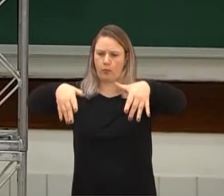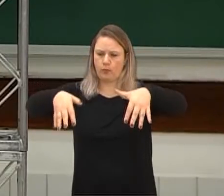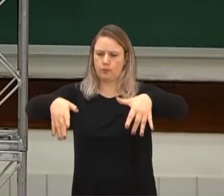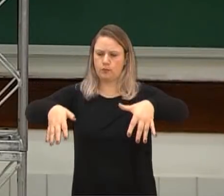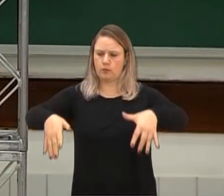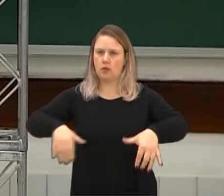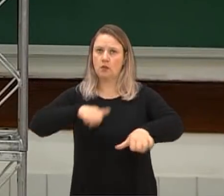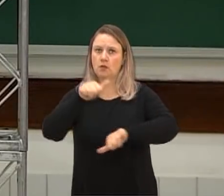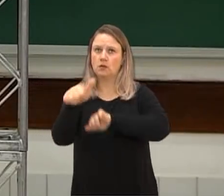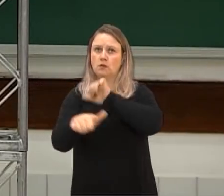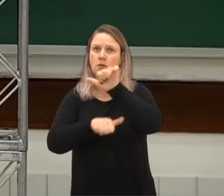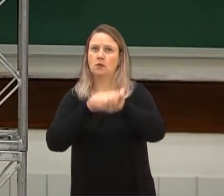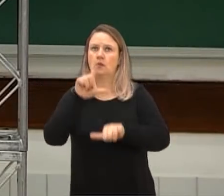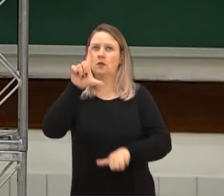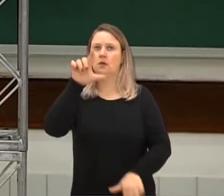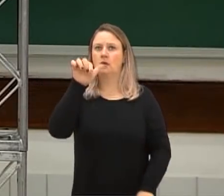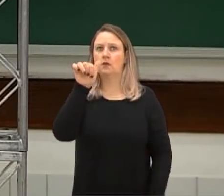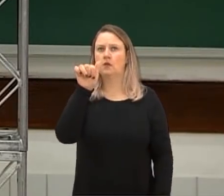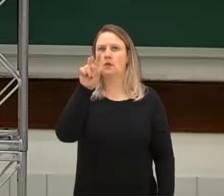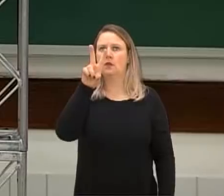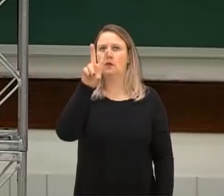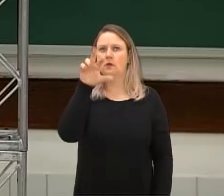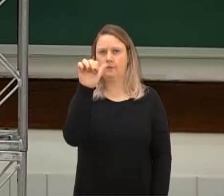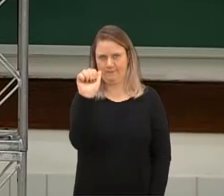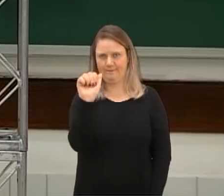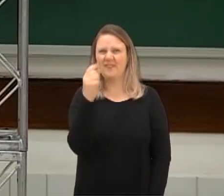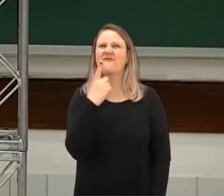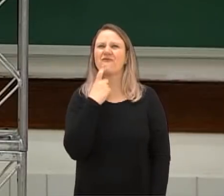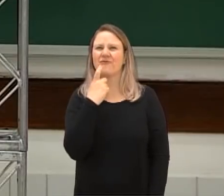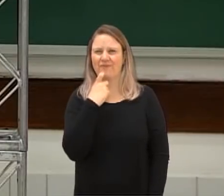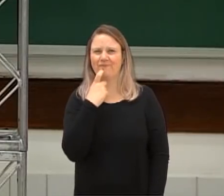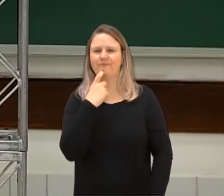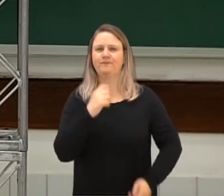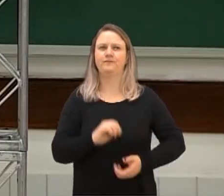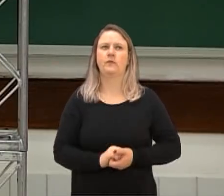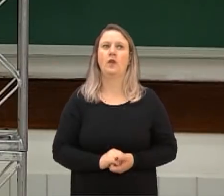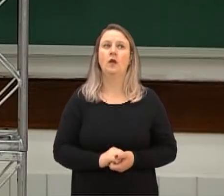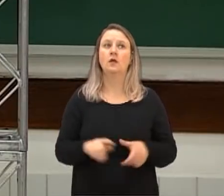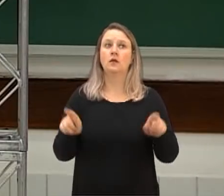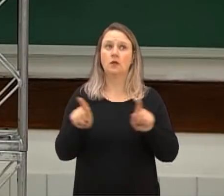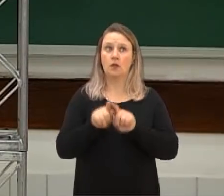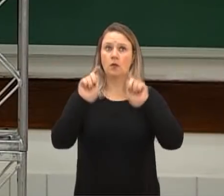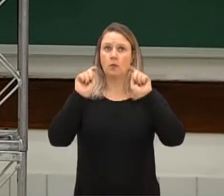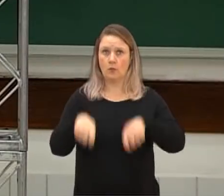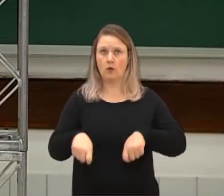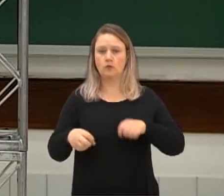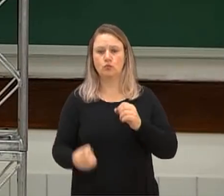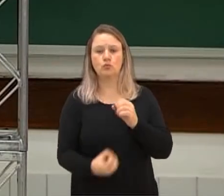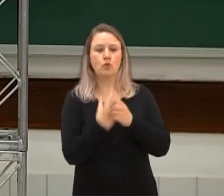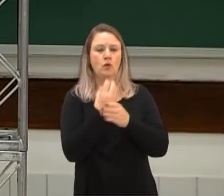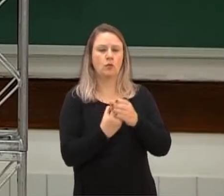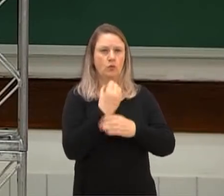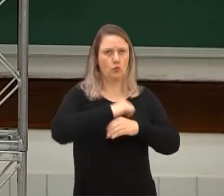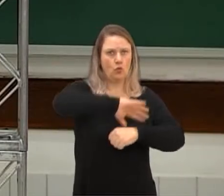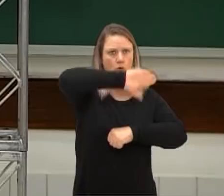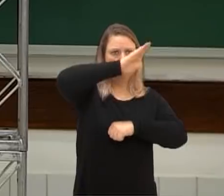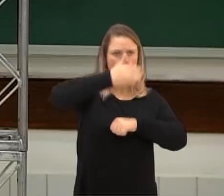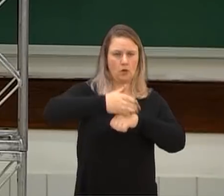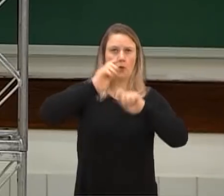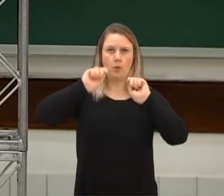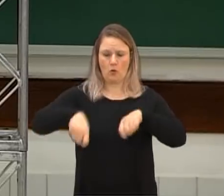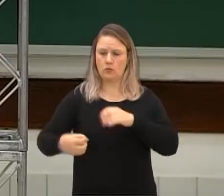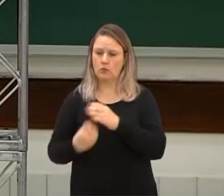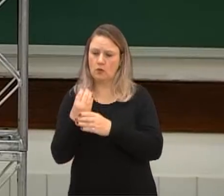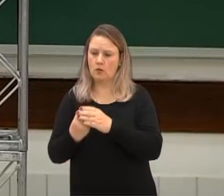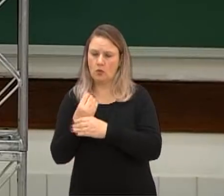ele se transforma em lava. Tá? O acúmulo de lava pode originar montanhas, pode originar planaltos, pode